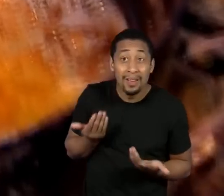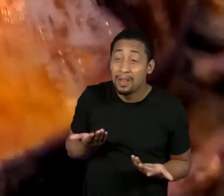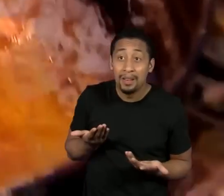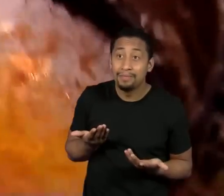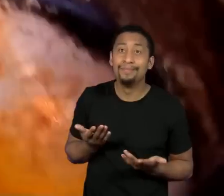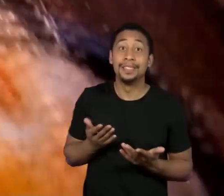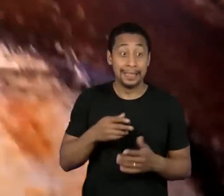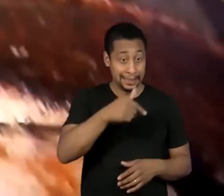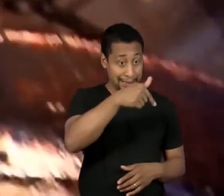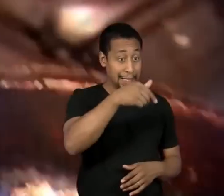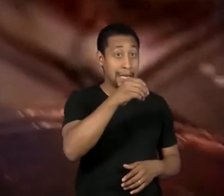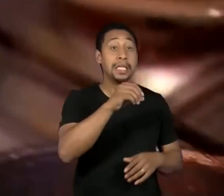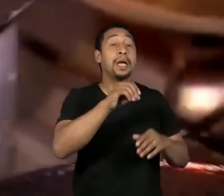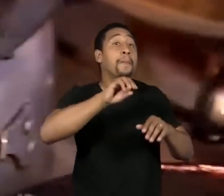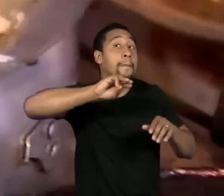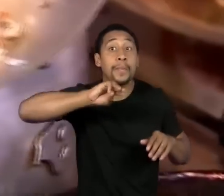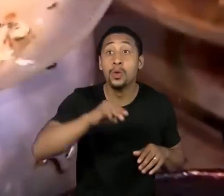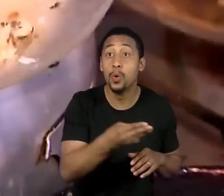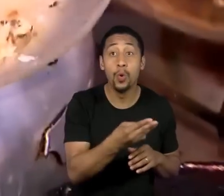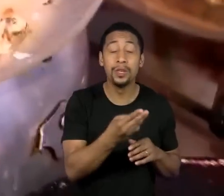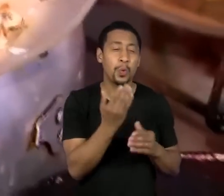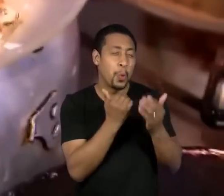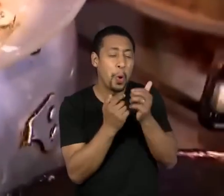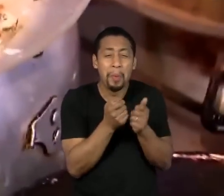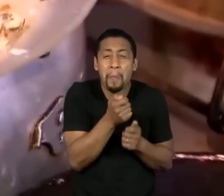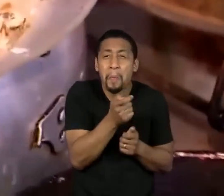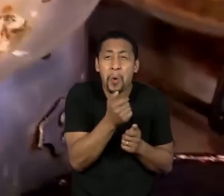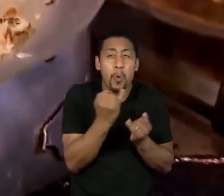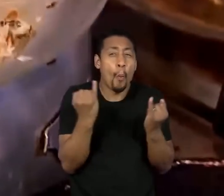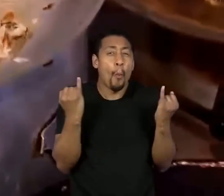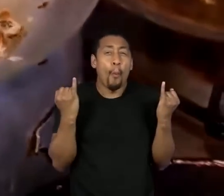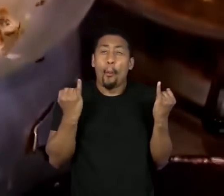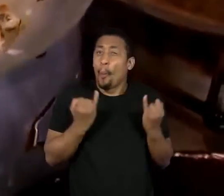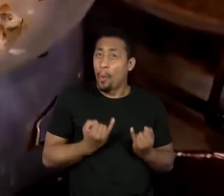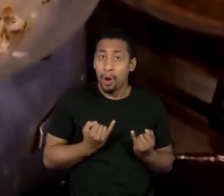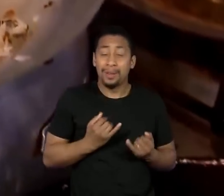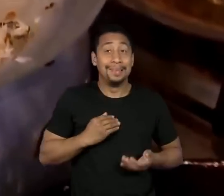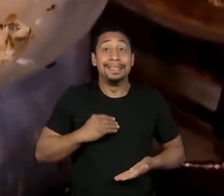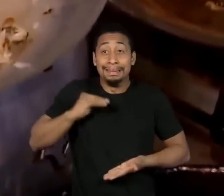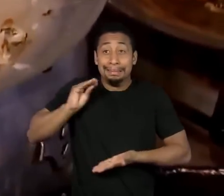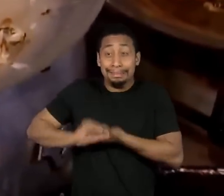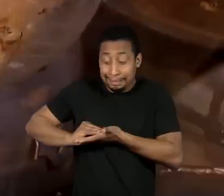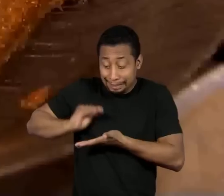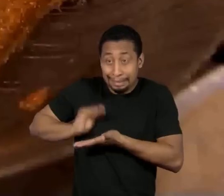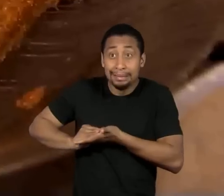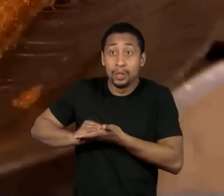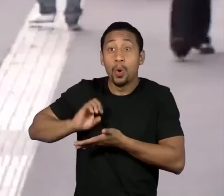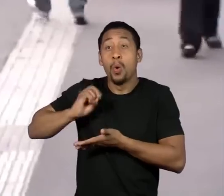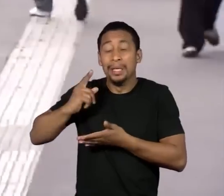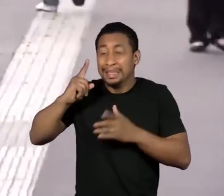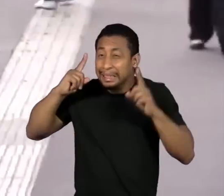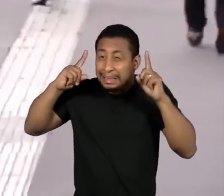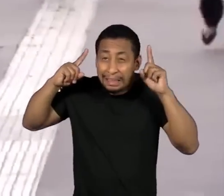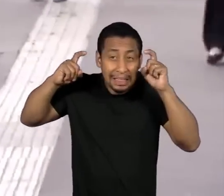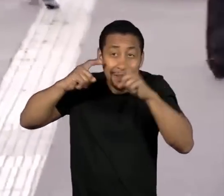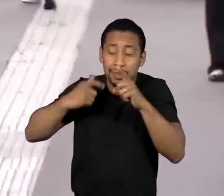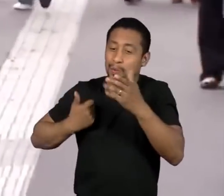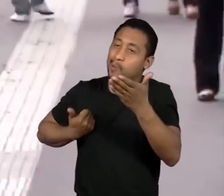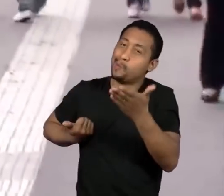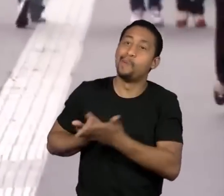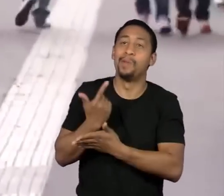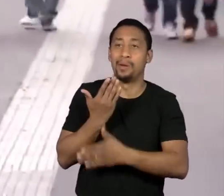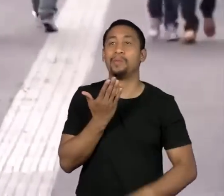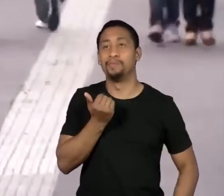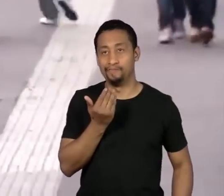70 milhões enfrentam insegurança alimentar, ou seja, quando falta ou a dificuldade de ter acesso à